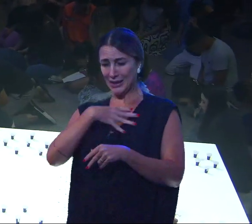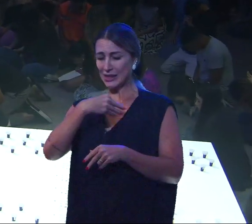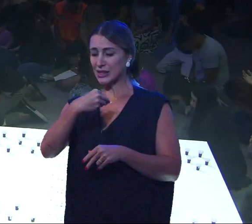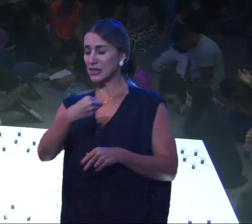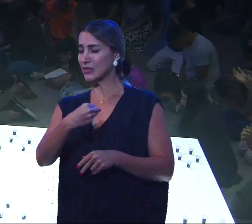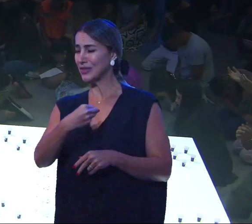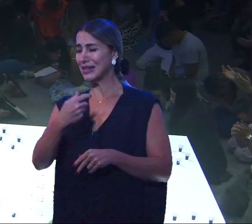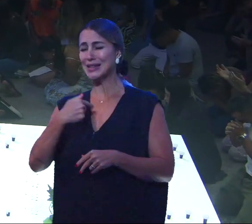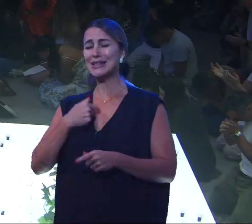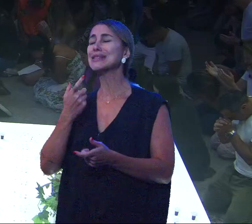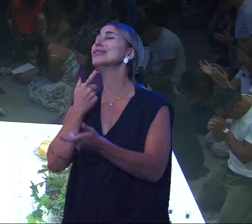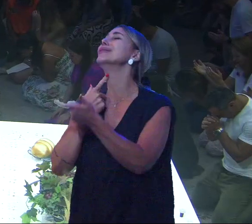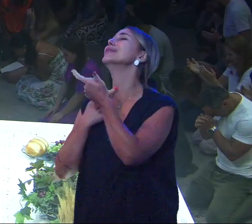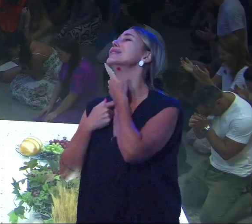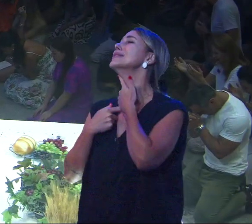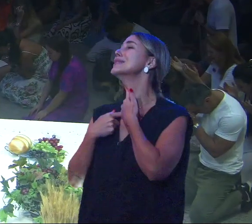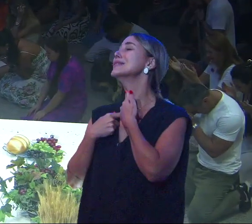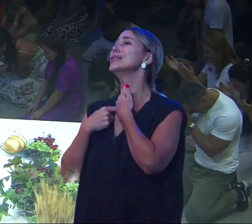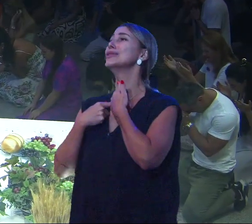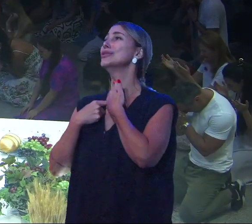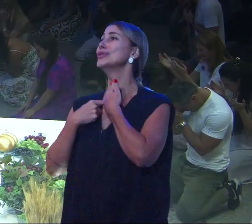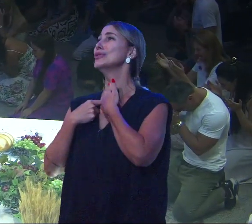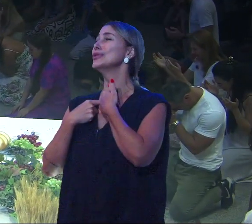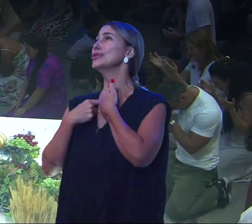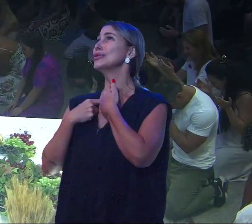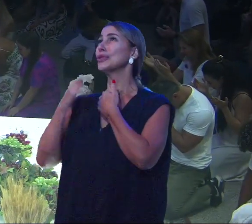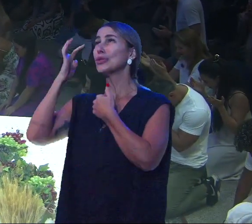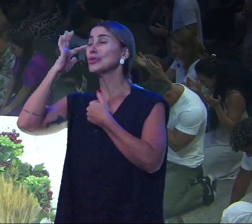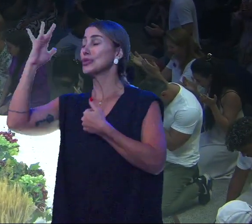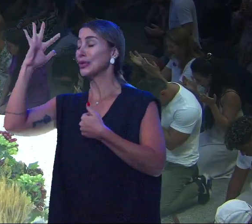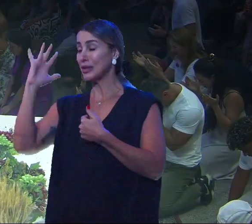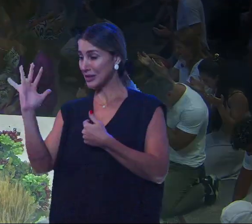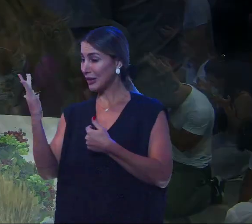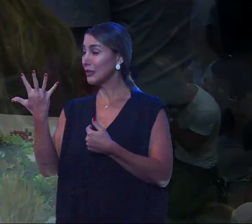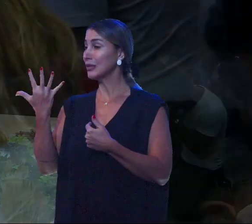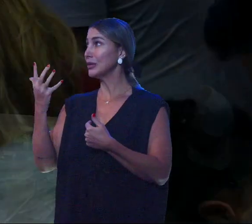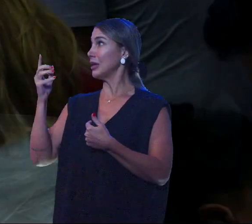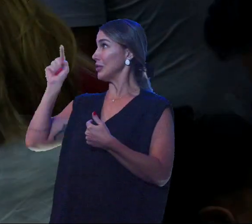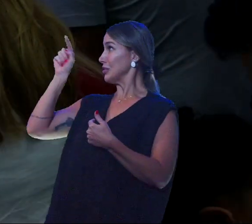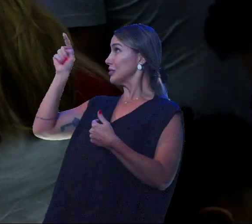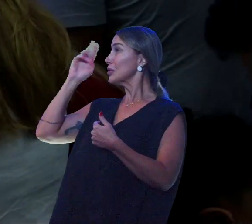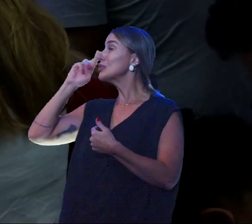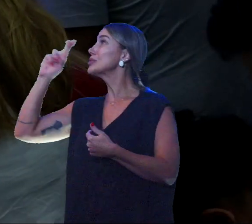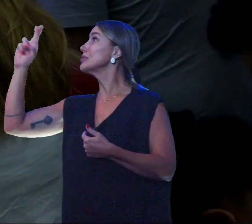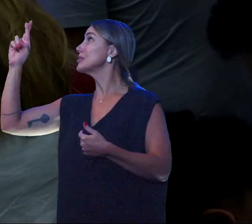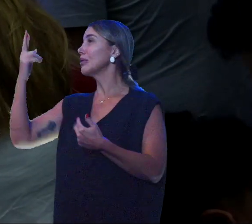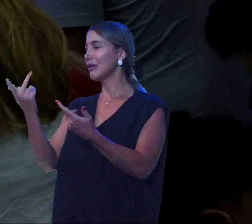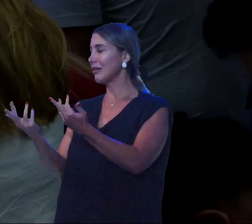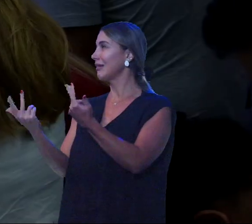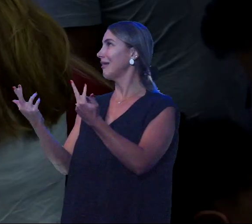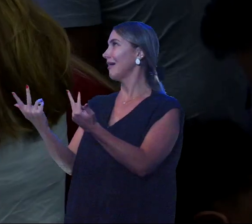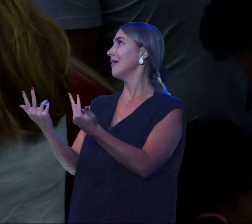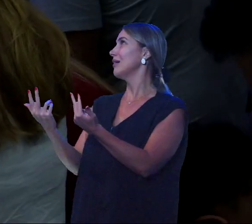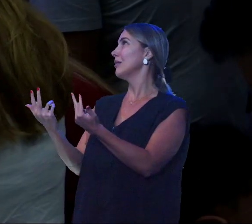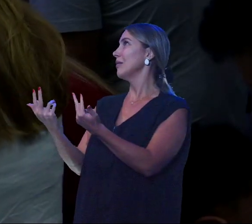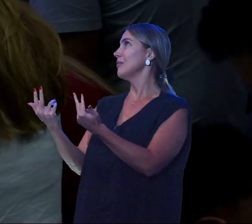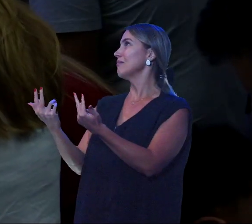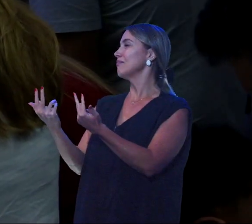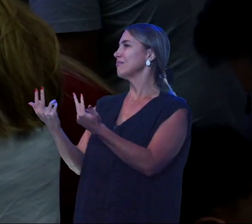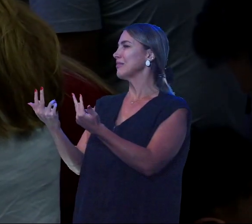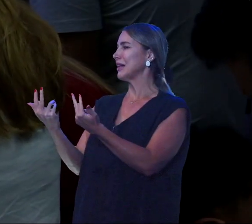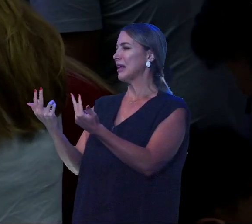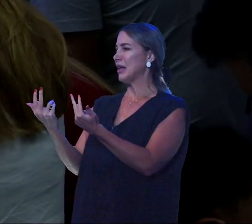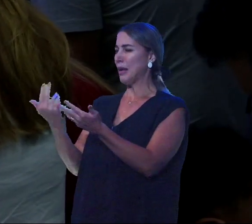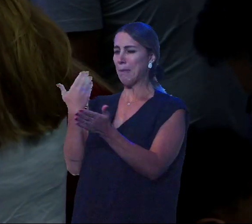maneira com os seus filhos conosco aqui nesse lugar, Pai. O Senhor não quer simplesmente apagar os sonhos, mas ressignificar os sonhos